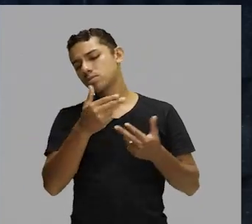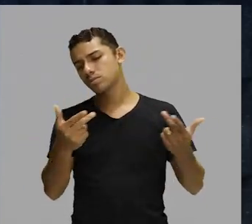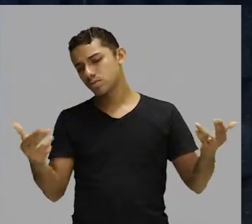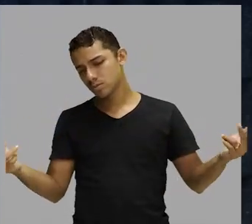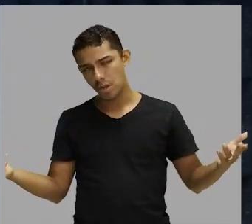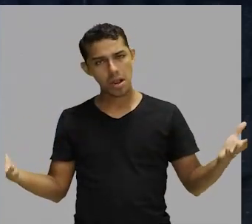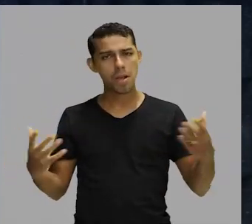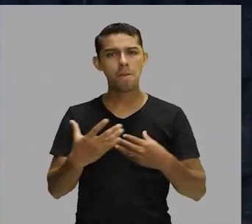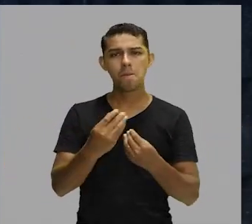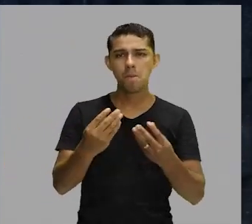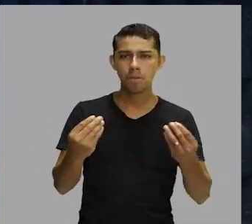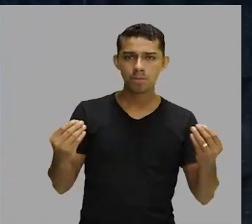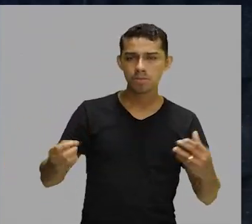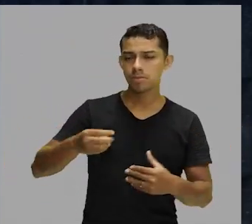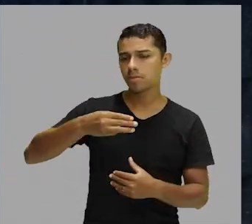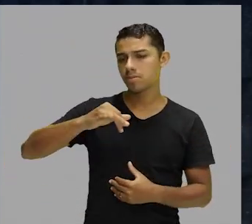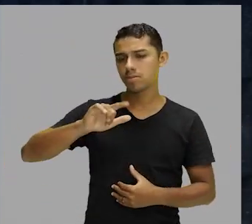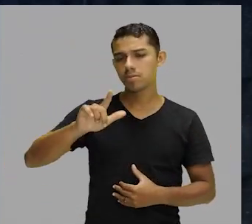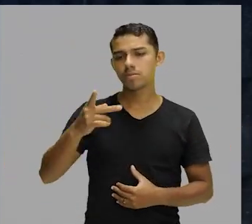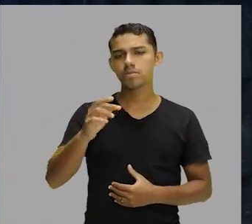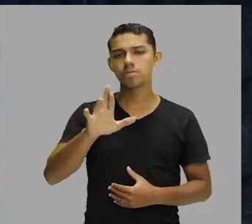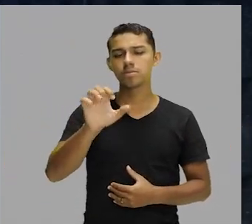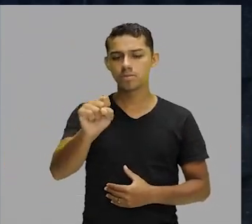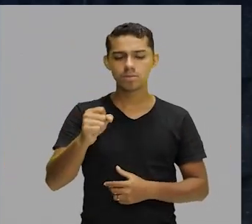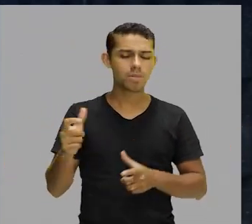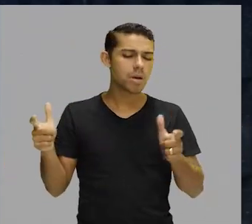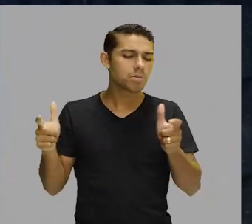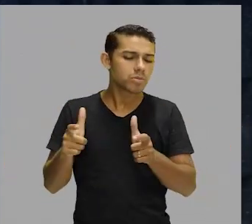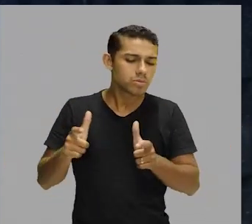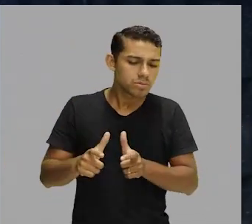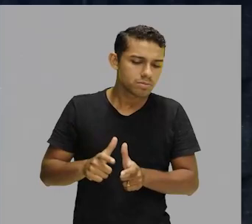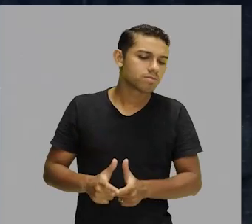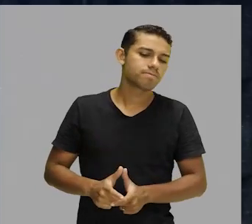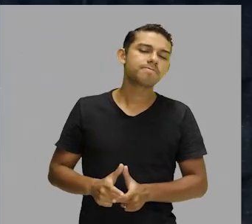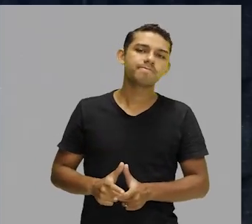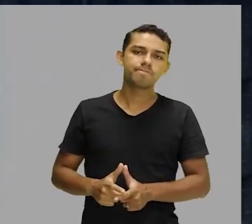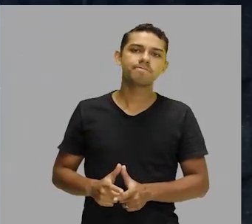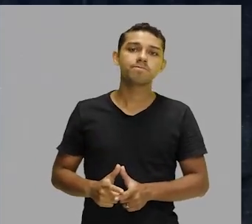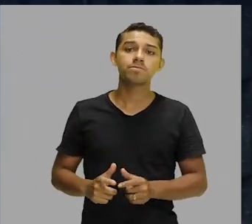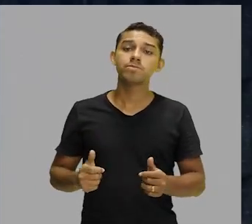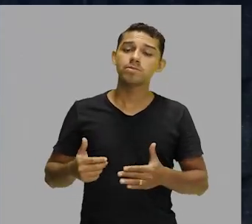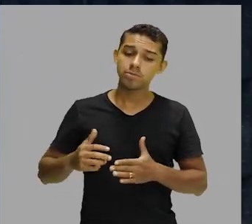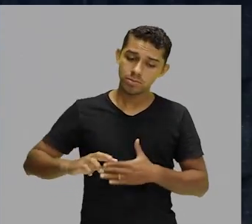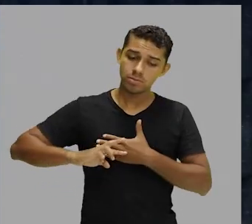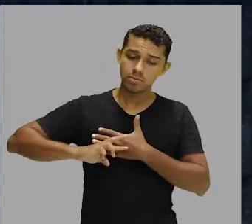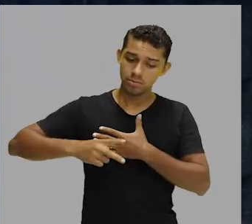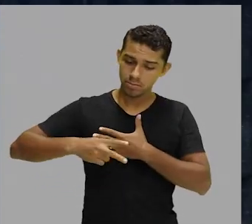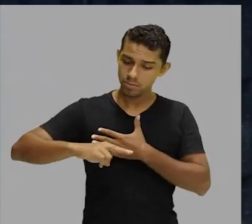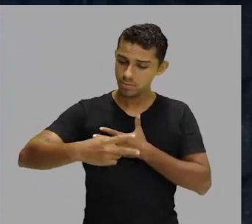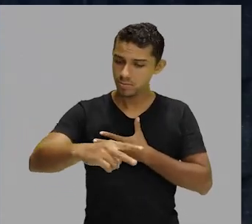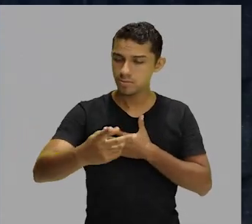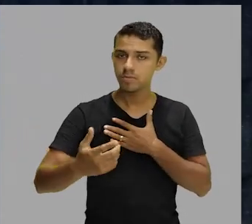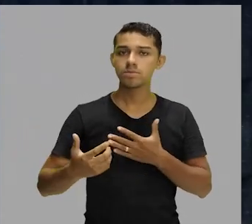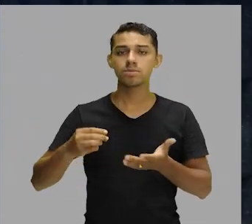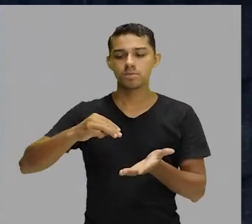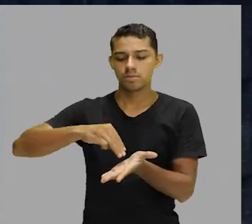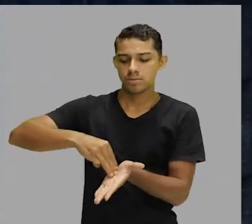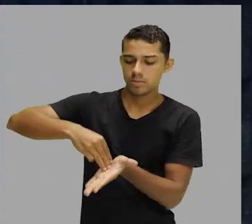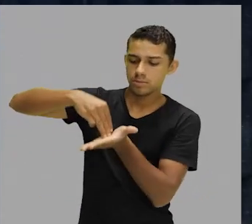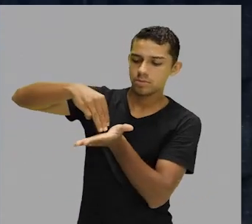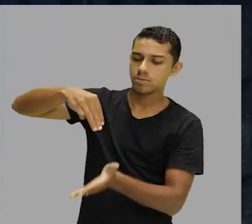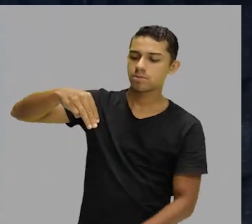massa deles é muito ínfima, é muito pequena. Então, consequentemente, a massa dos